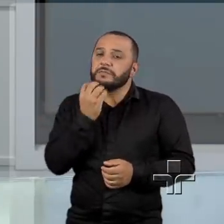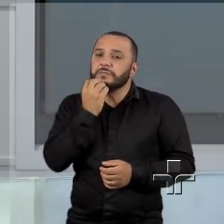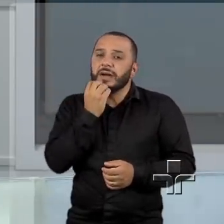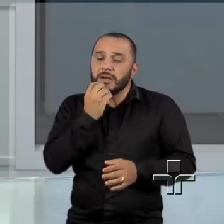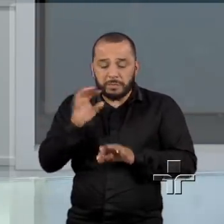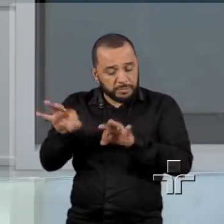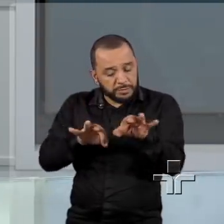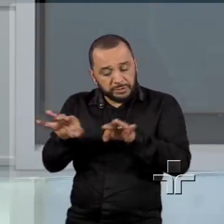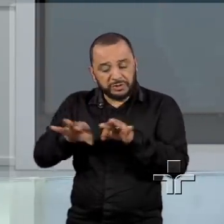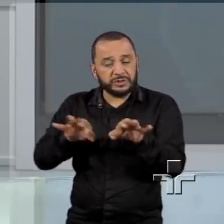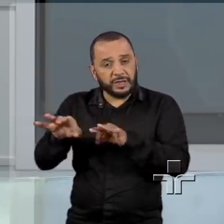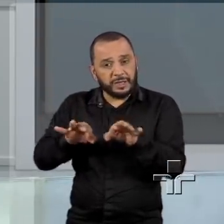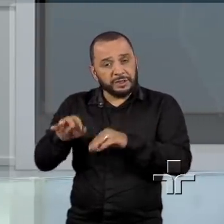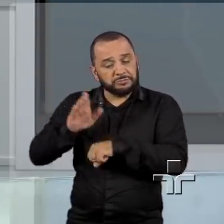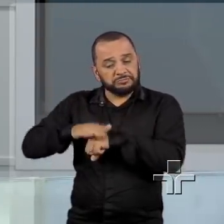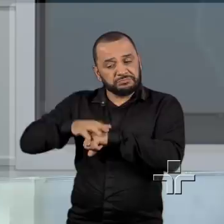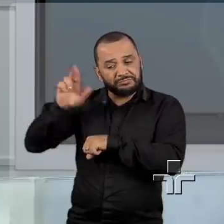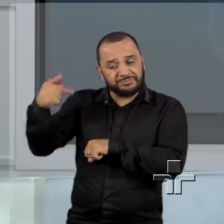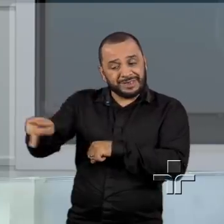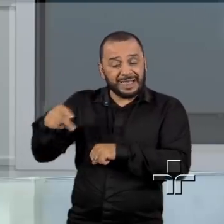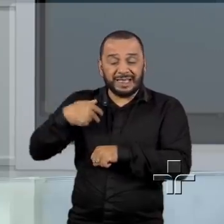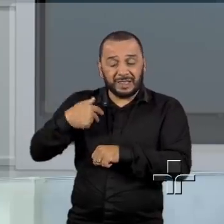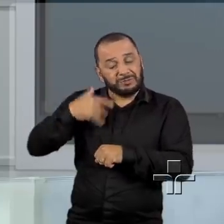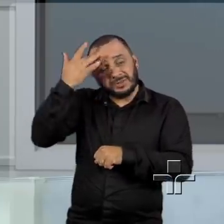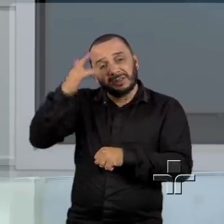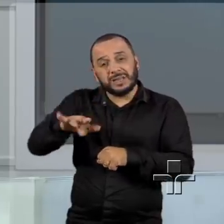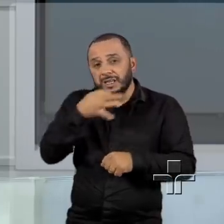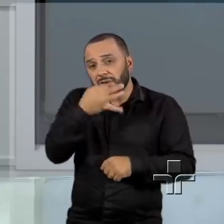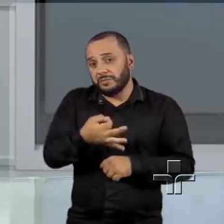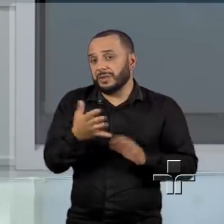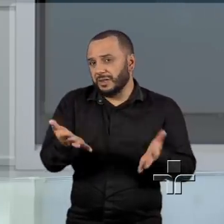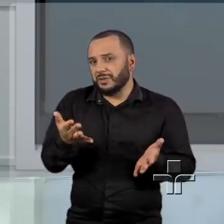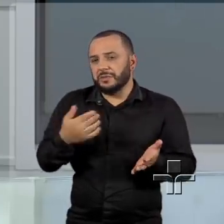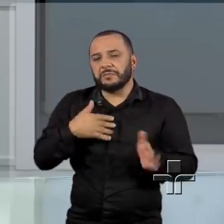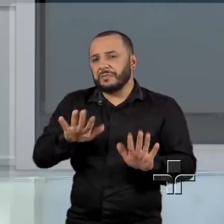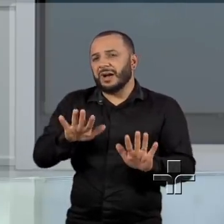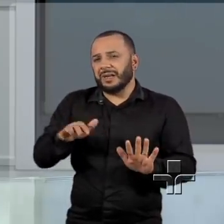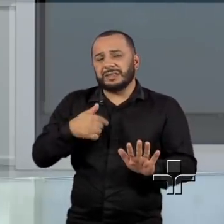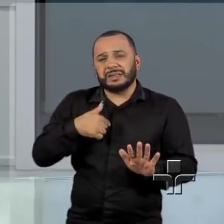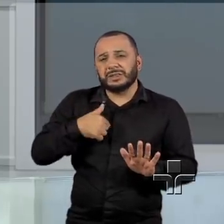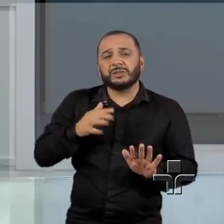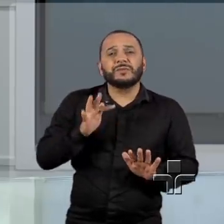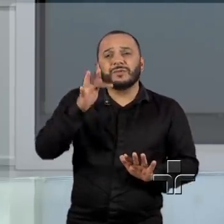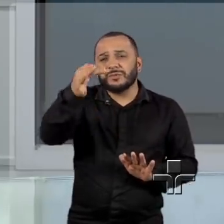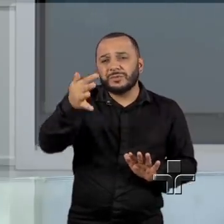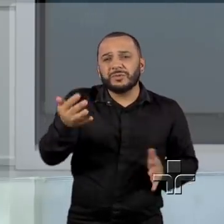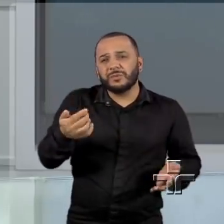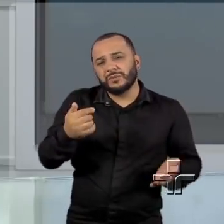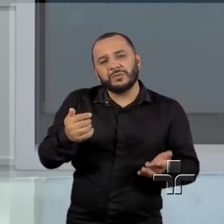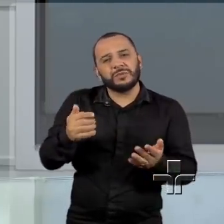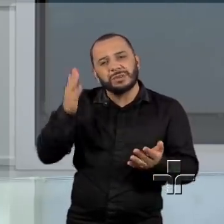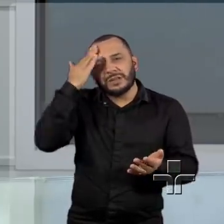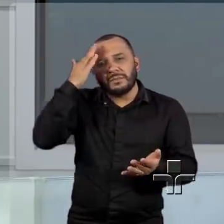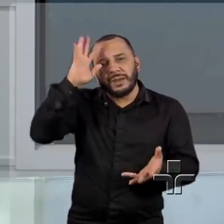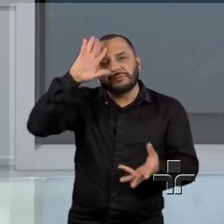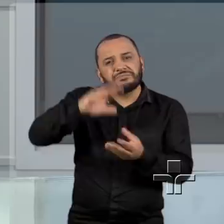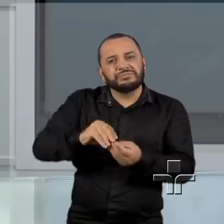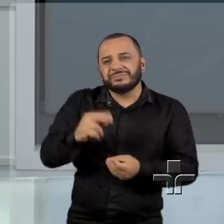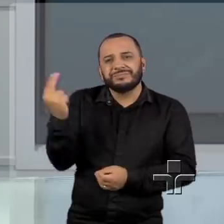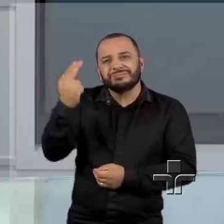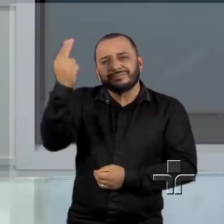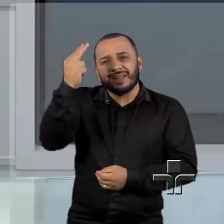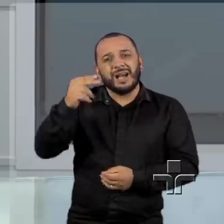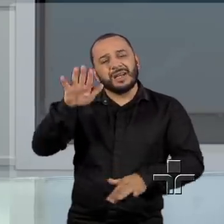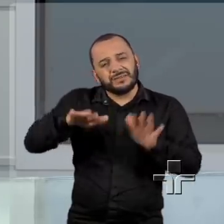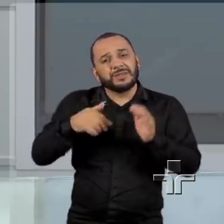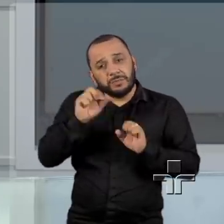nesse momento. É excessivamente pessimista, mas acima de tudo não é científico, porque o futuro não pode ser previsto. Pode ser que seja pior